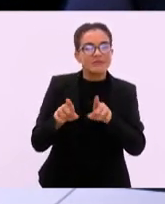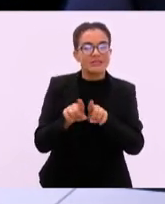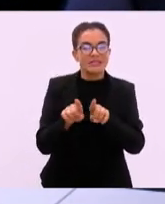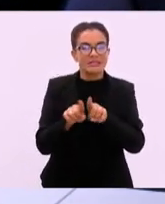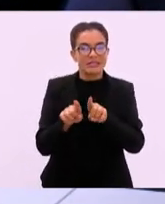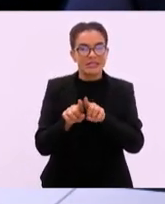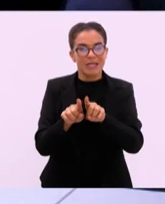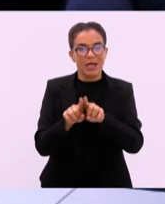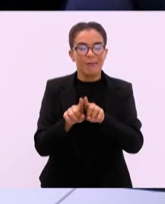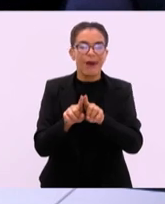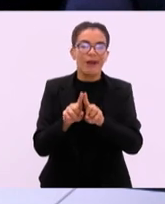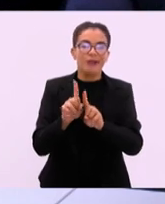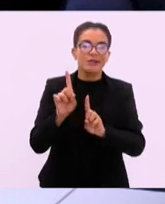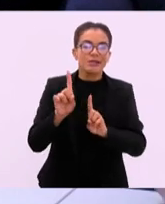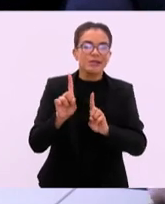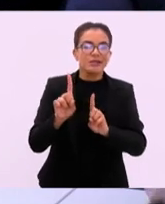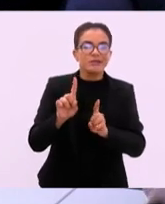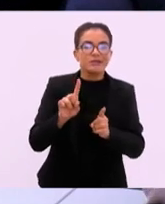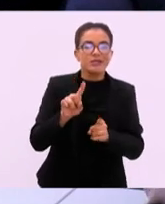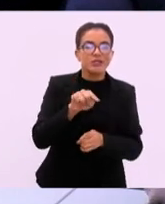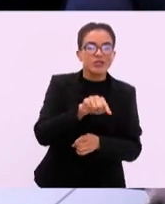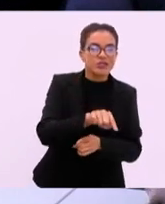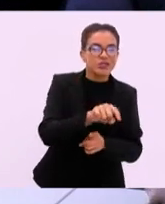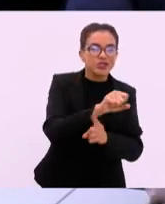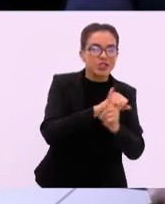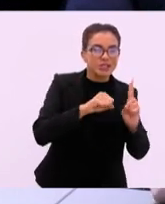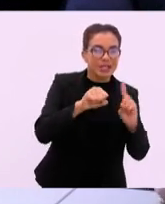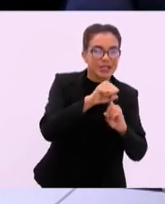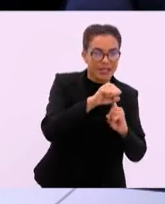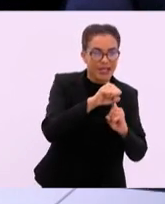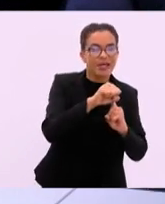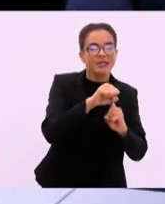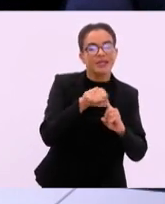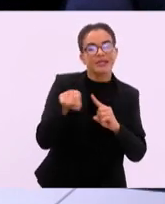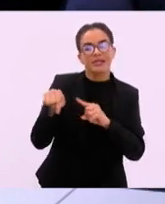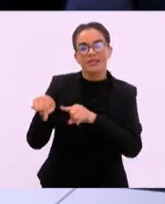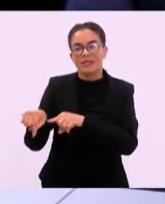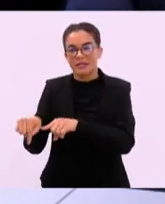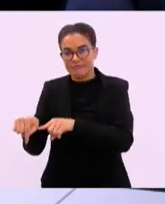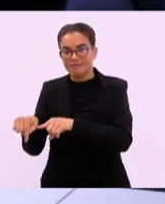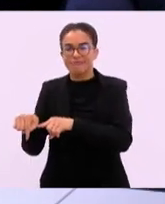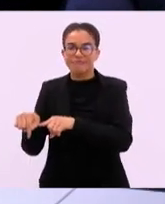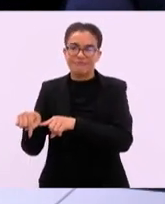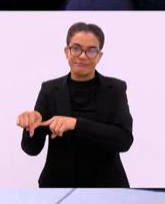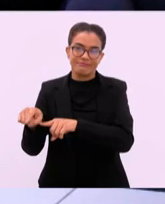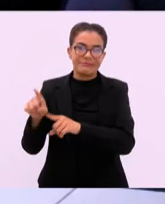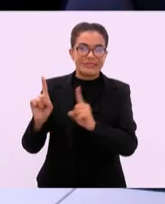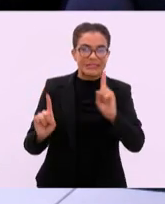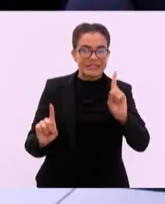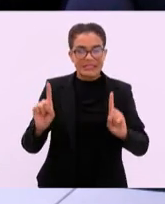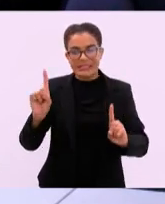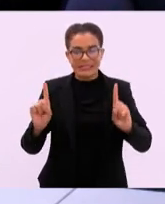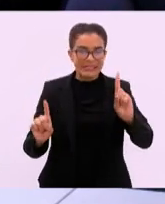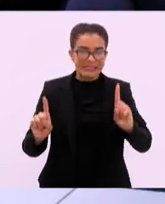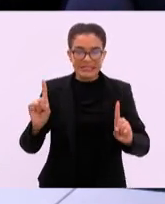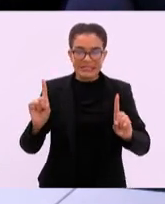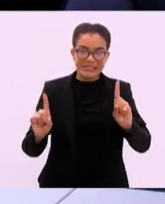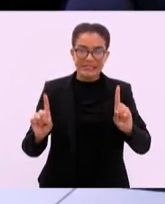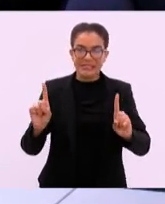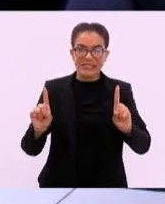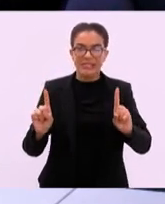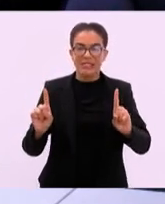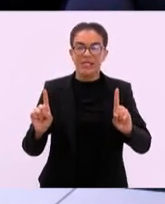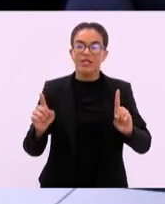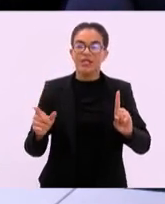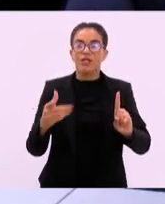possibilidade de alternância entre sociedade civil, governo, etc., que marca o funcionamento de alguns desses conselhos. Então, eu gostaria de pedir vista, Vossa Excelência.